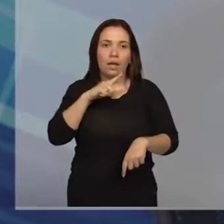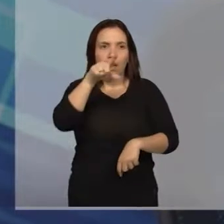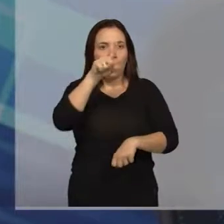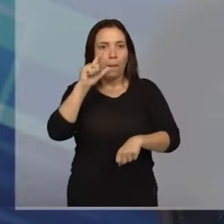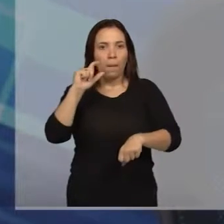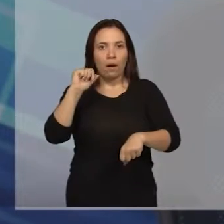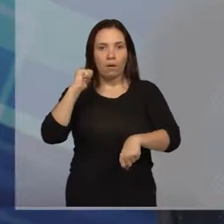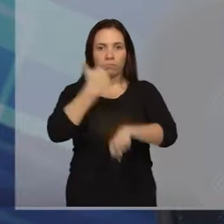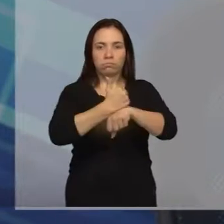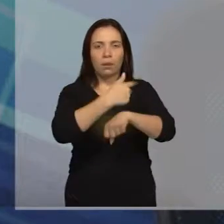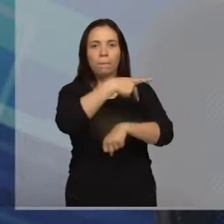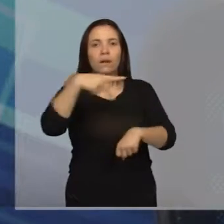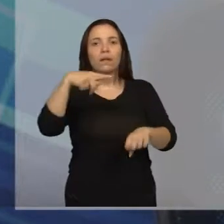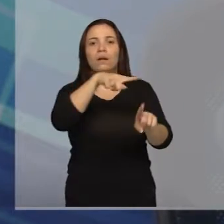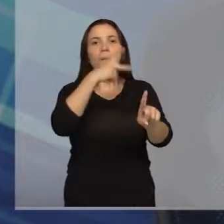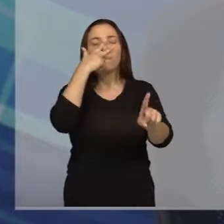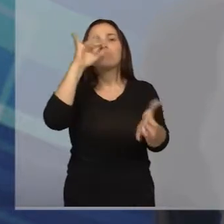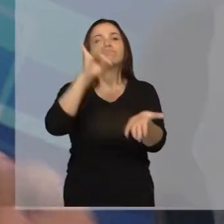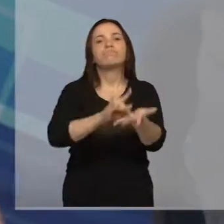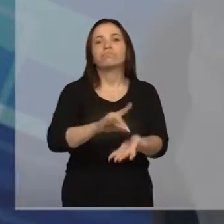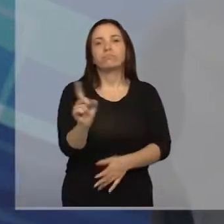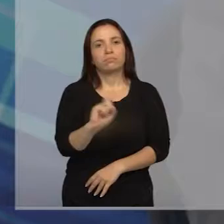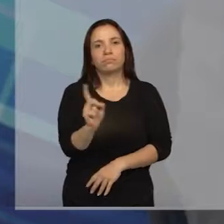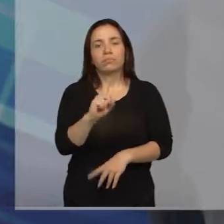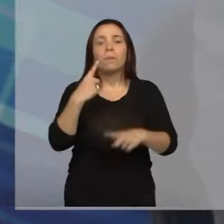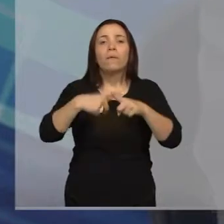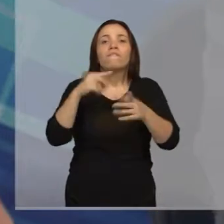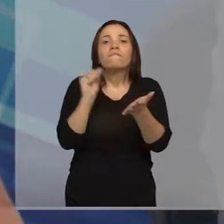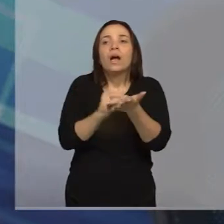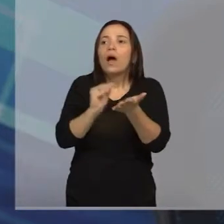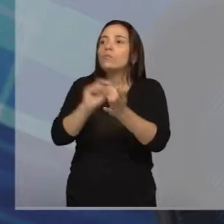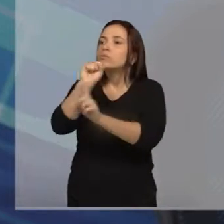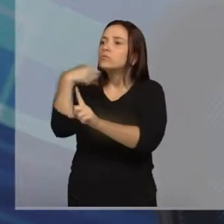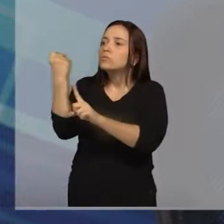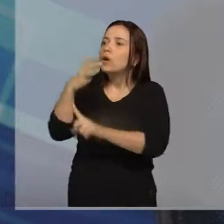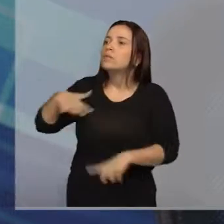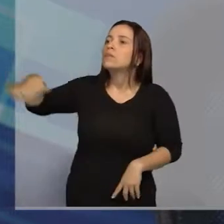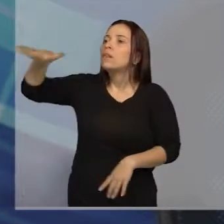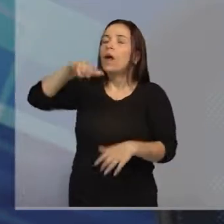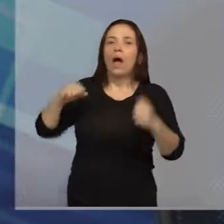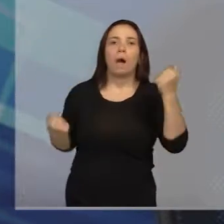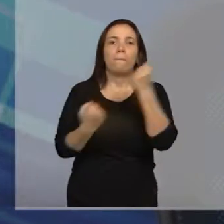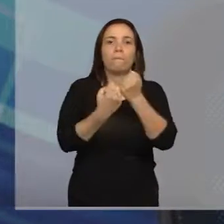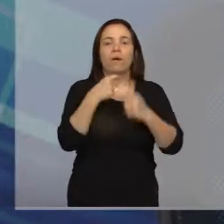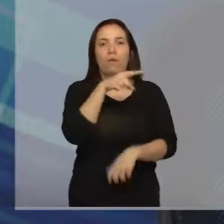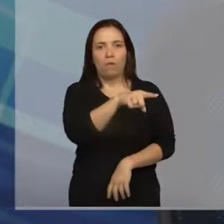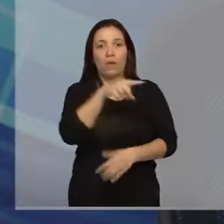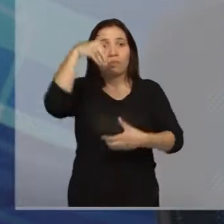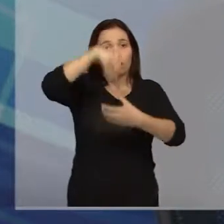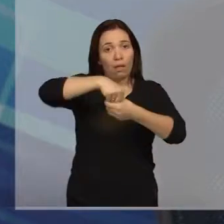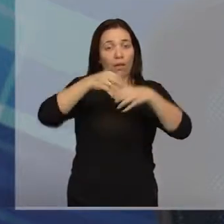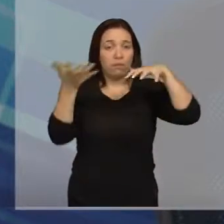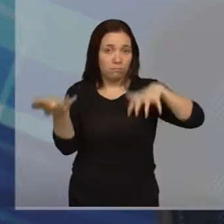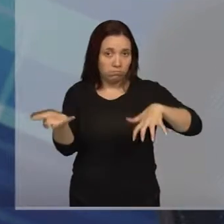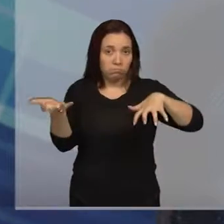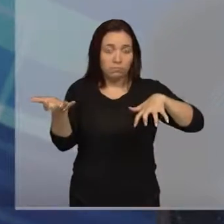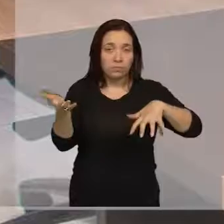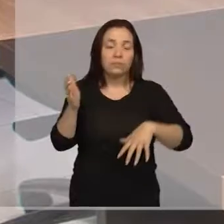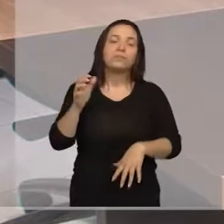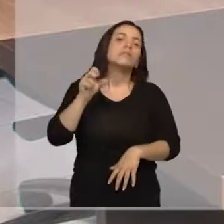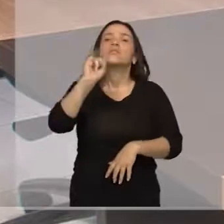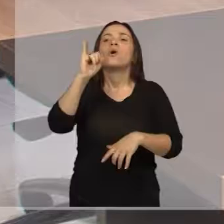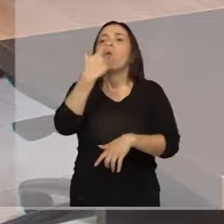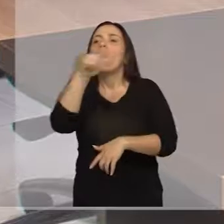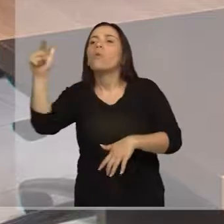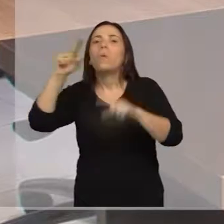governo, a dificuldade que provavelmente isso tem a partir da falta de apoio popular dentro da Casa do Congresso. Quer dizer, para aprovar os